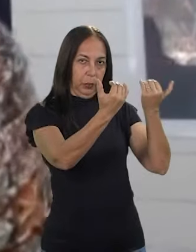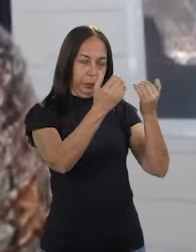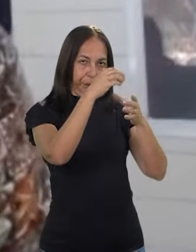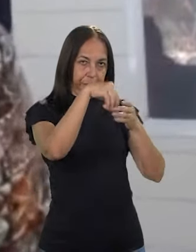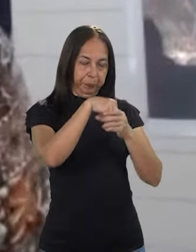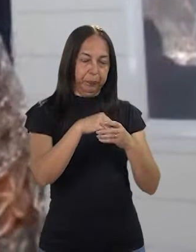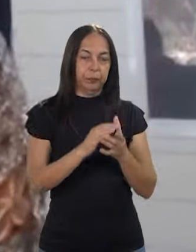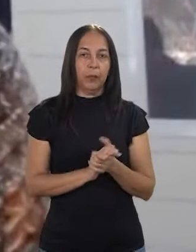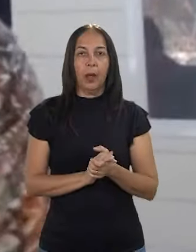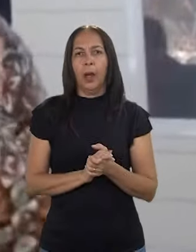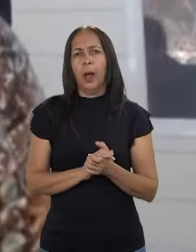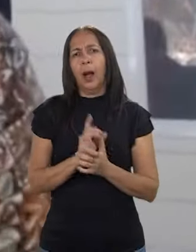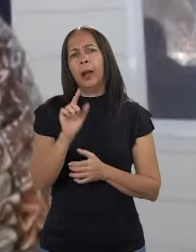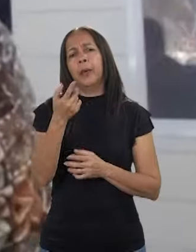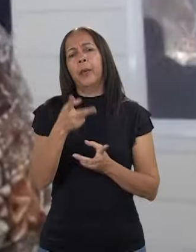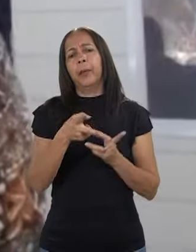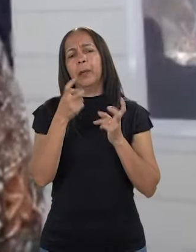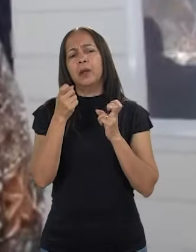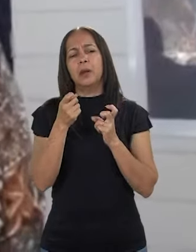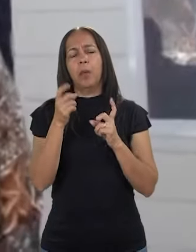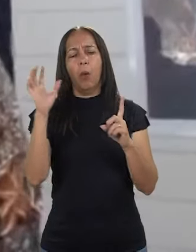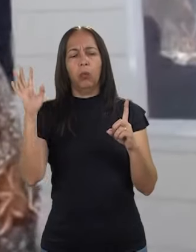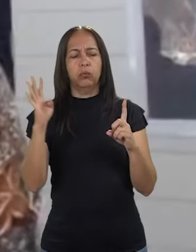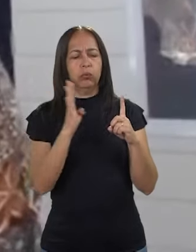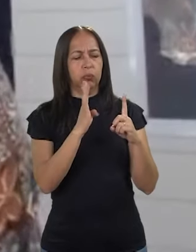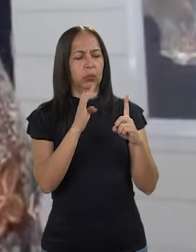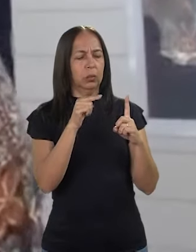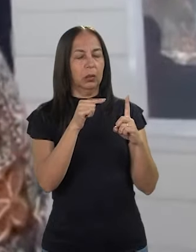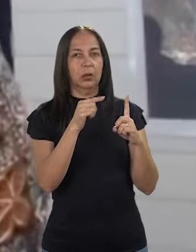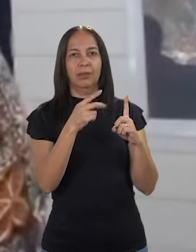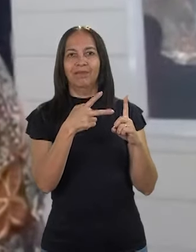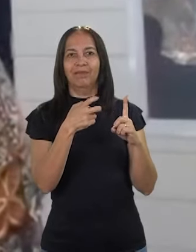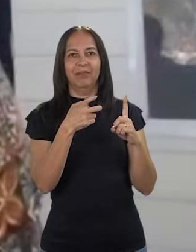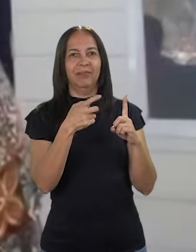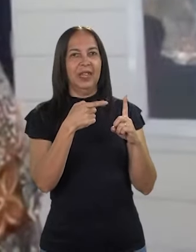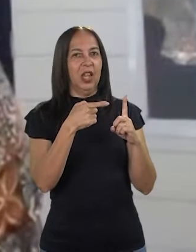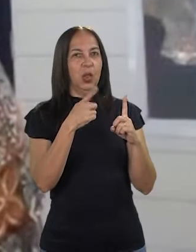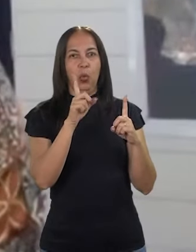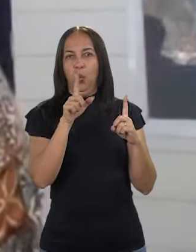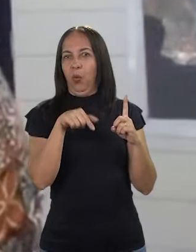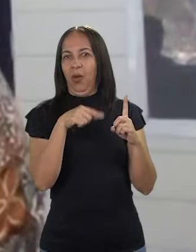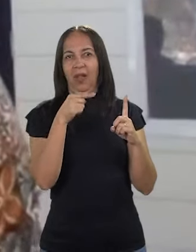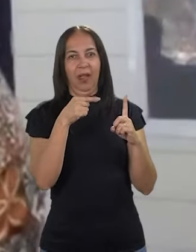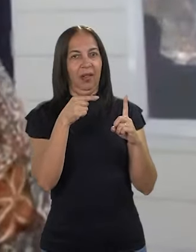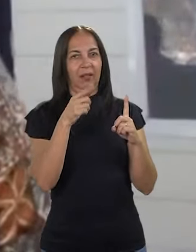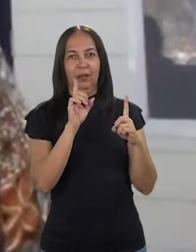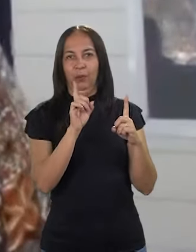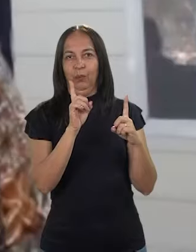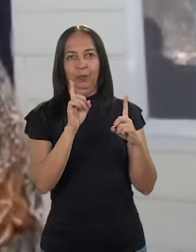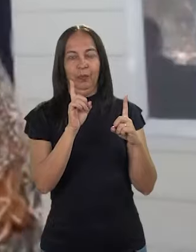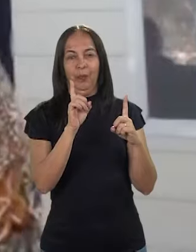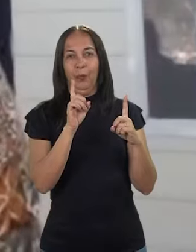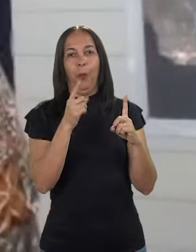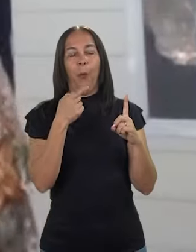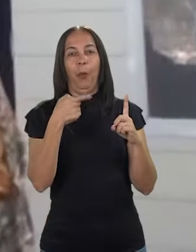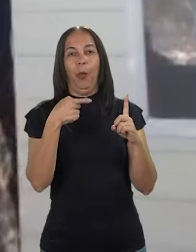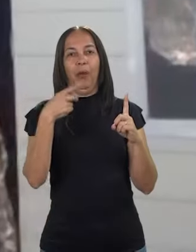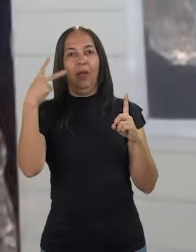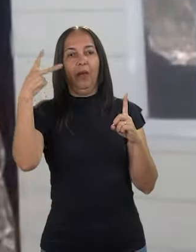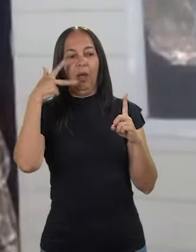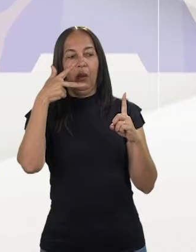e depois viu-se que na verdade o rapaz não era quem a polícia procurava e quem a tecnologia de reconhecimento facial